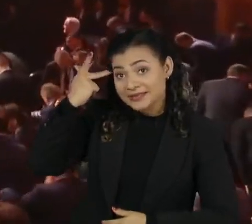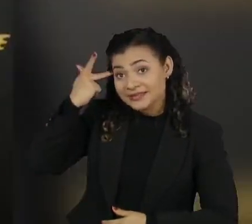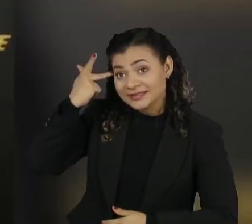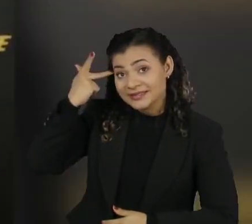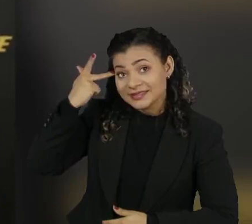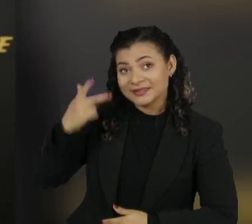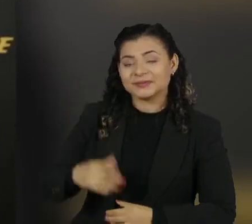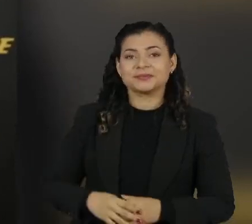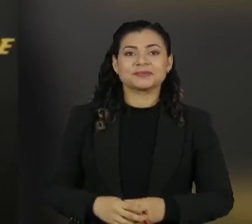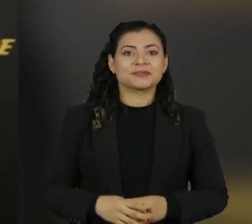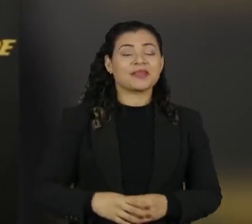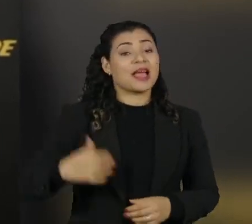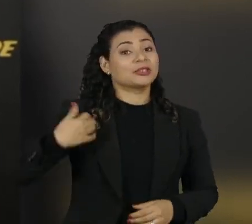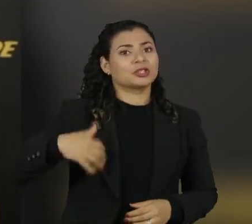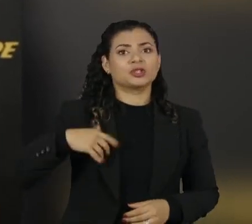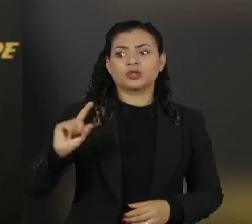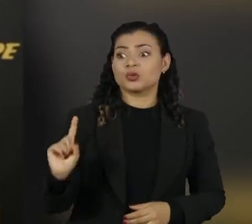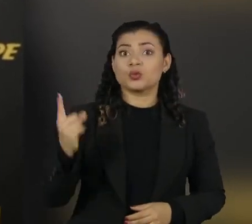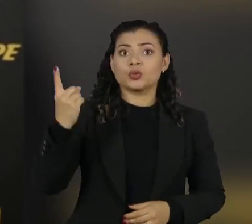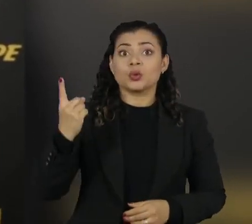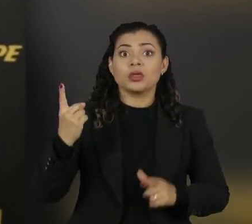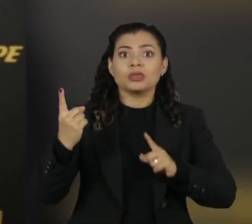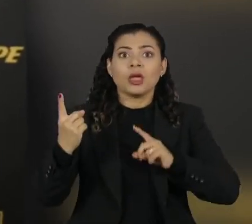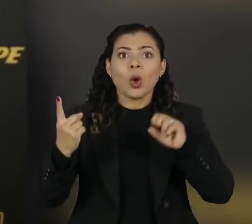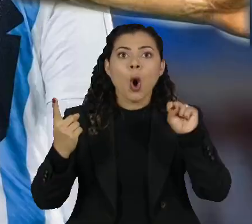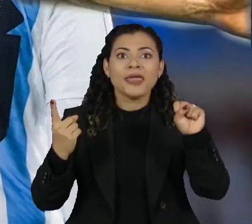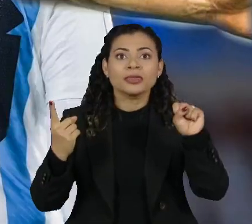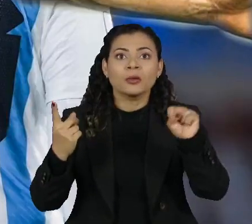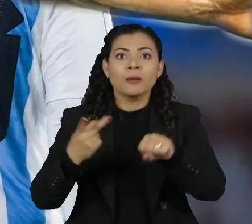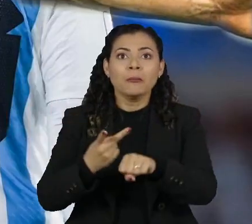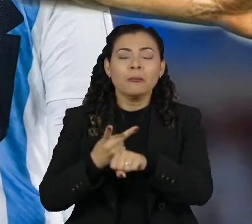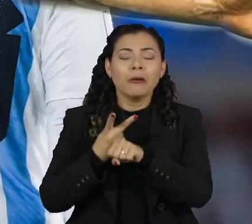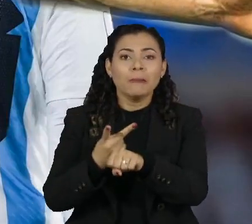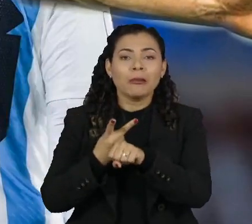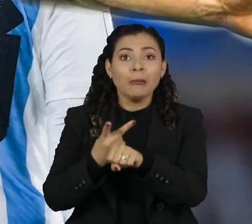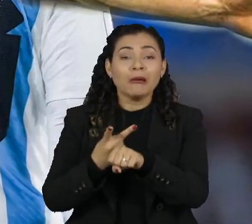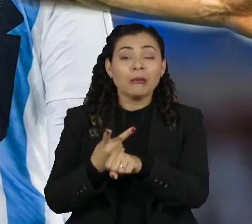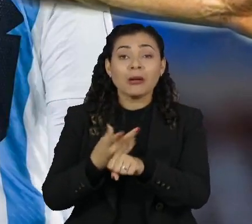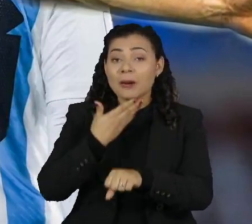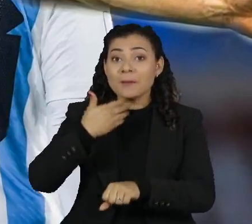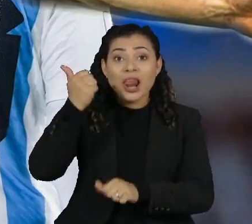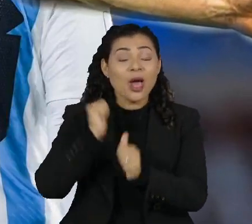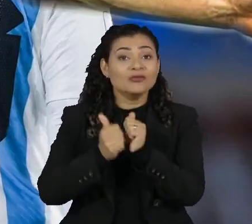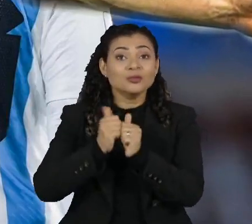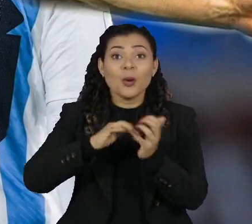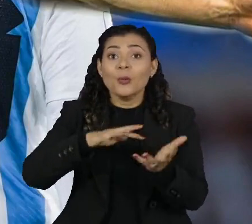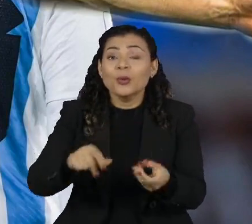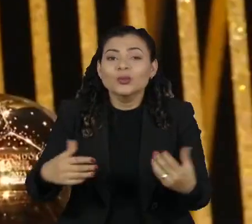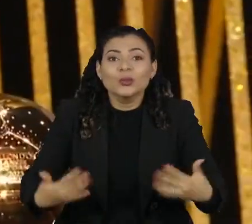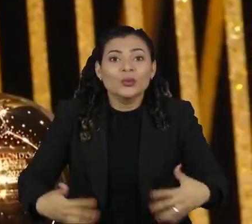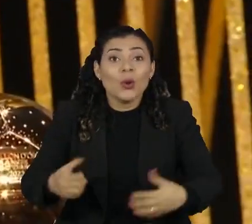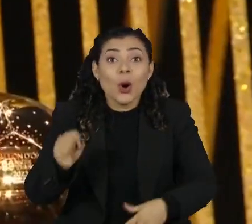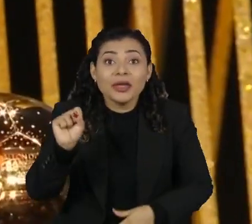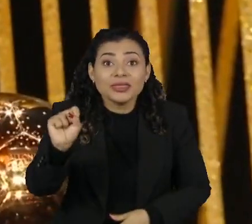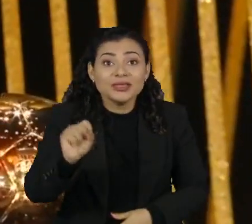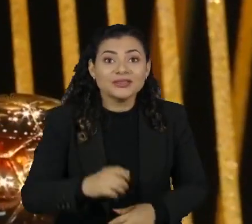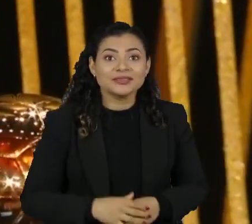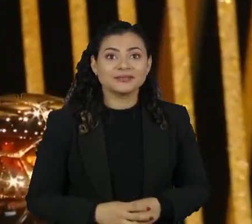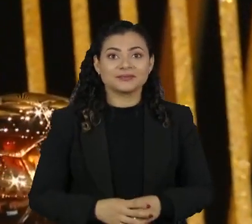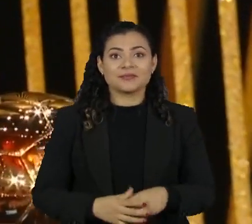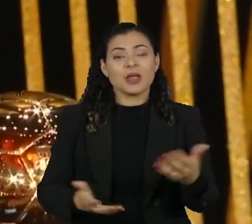Luz. O argentino é o único a ter 8 bolas de ouro, o prêmio de melhor jogador de futebol do mundo. Quero fazer